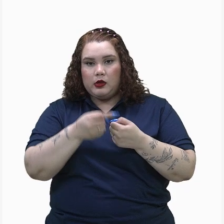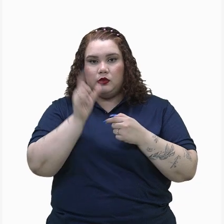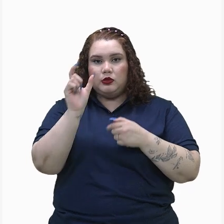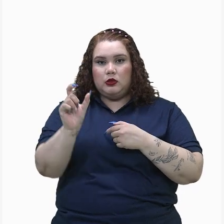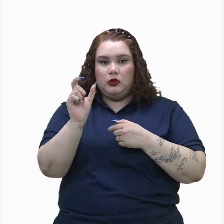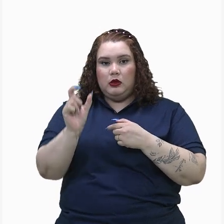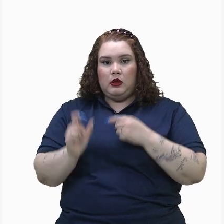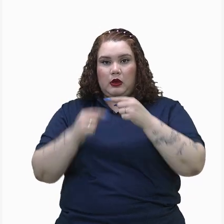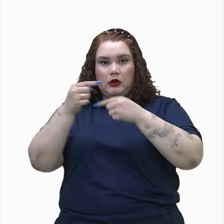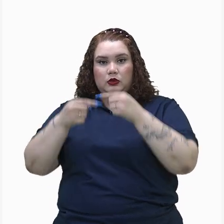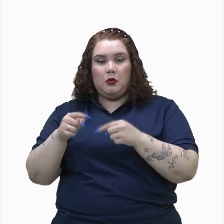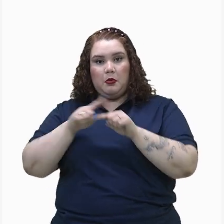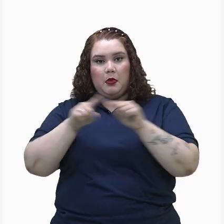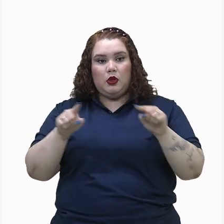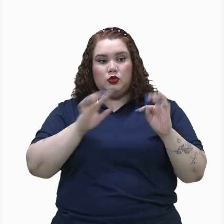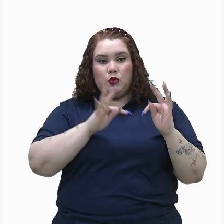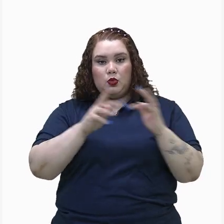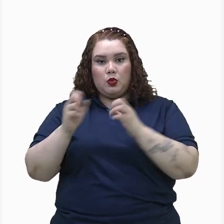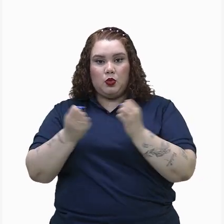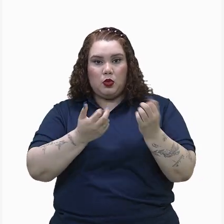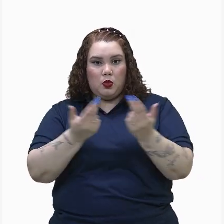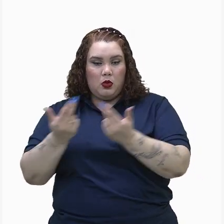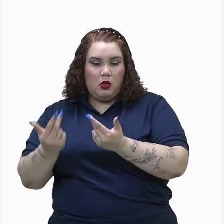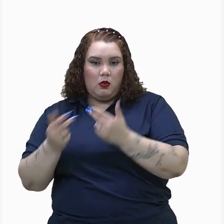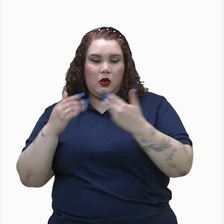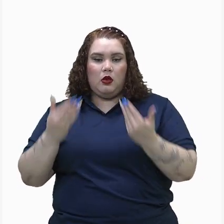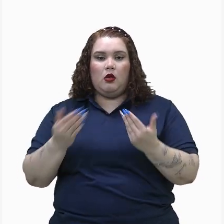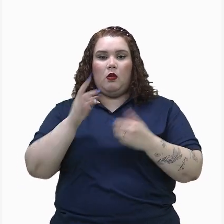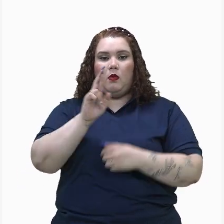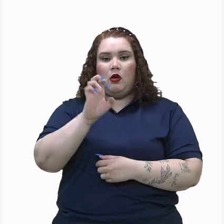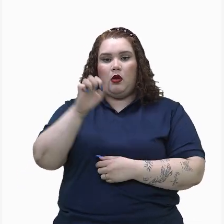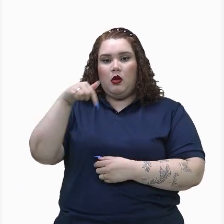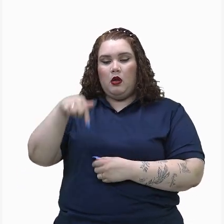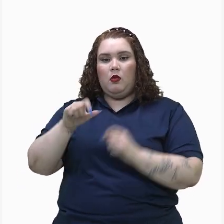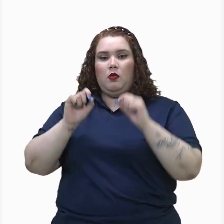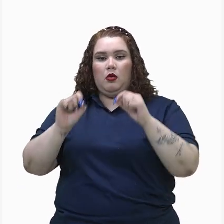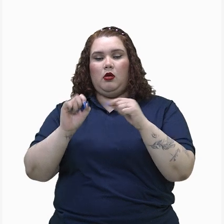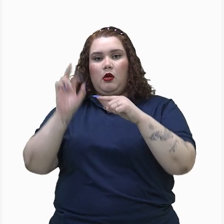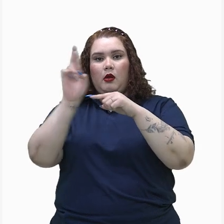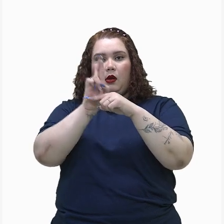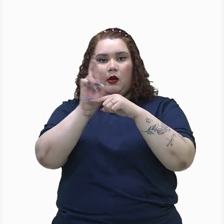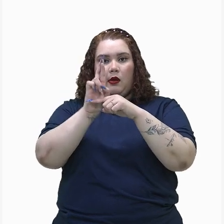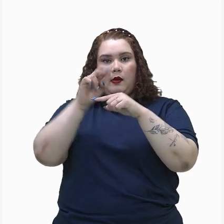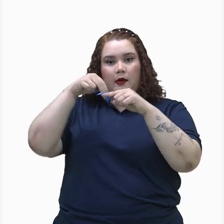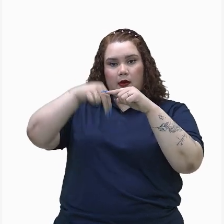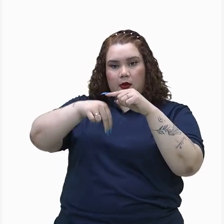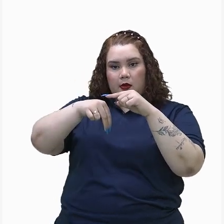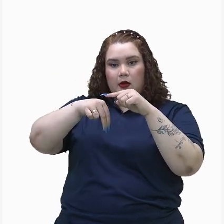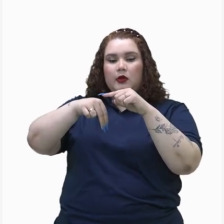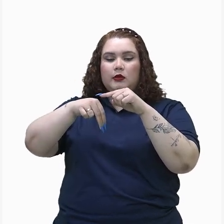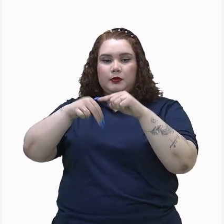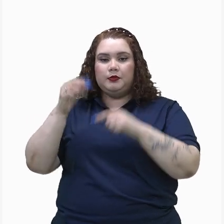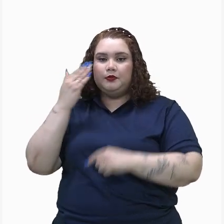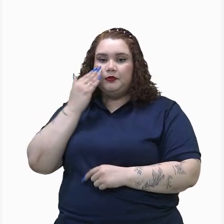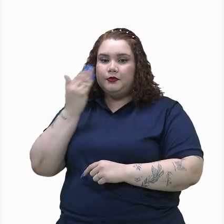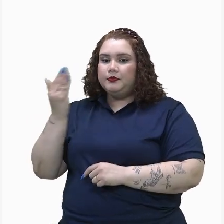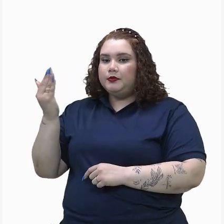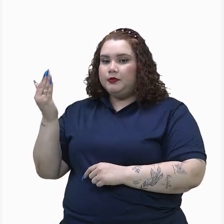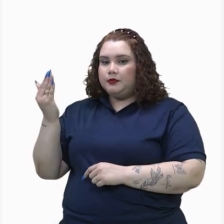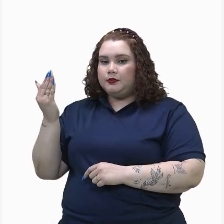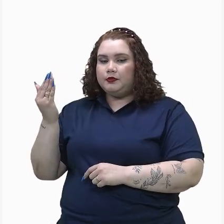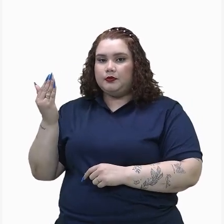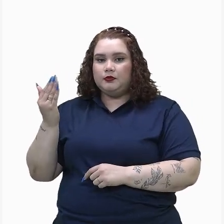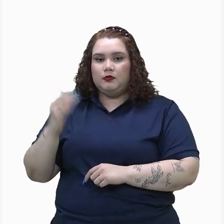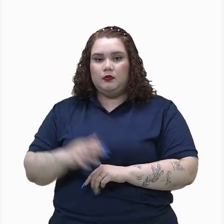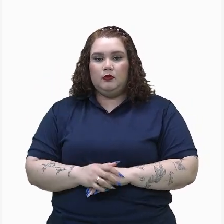todos eles idênticos, a resistência equivalente é simplesmente o valor de uma das resistências, R, dividido pelo número